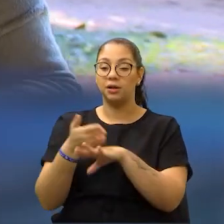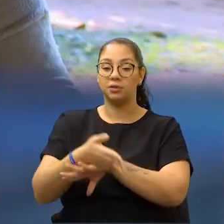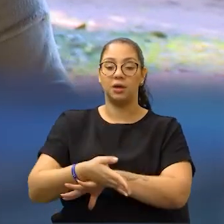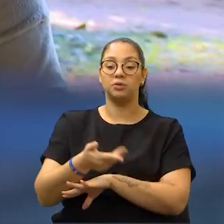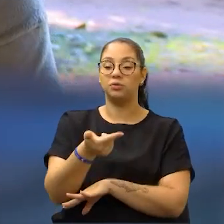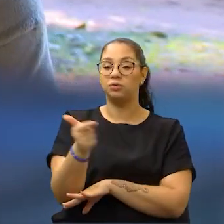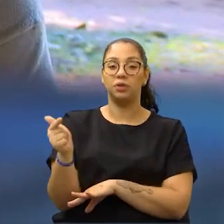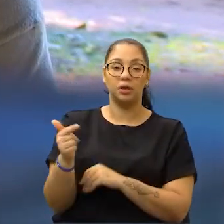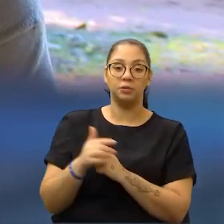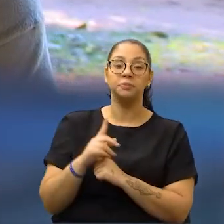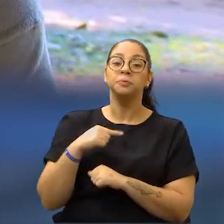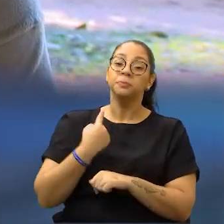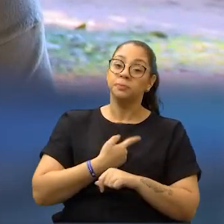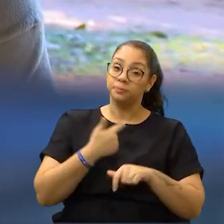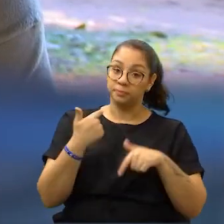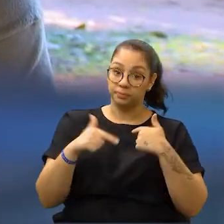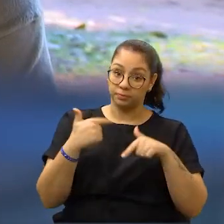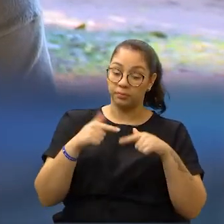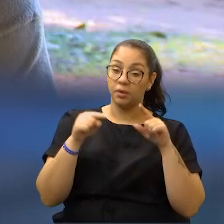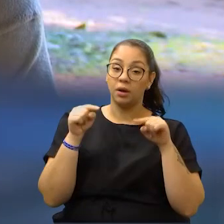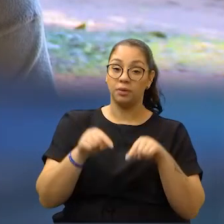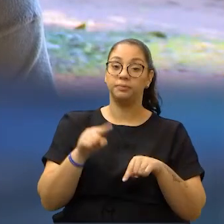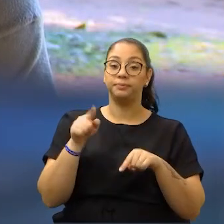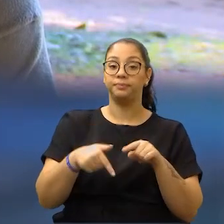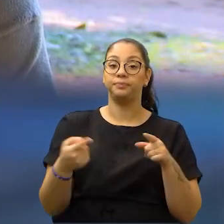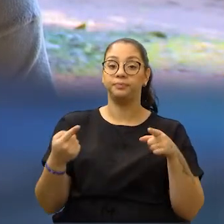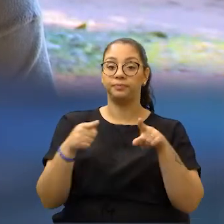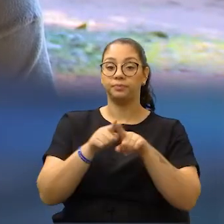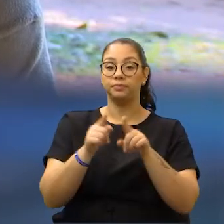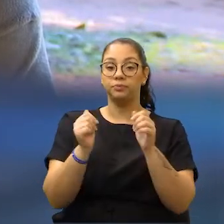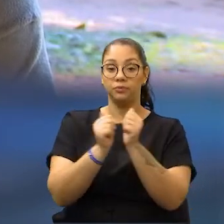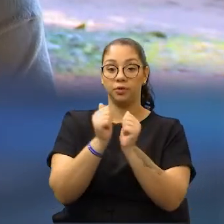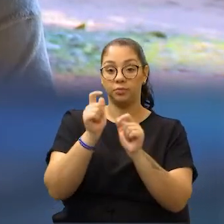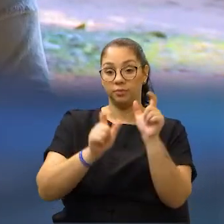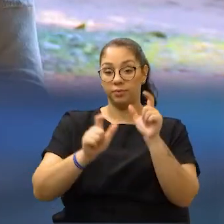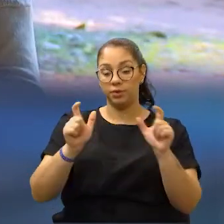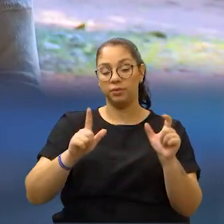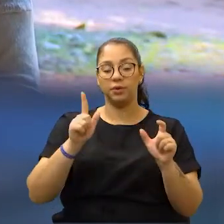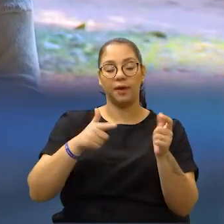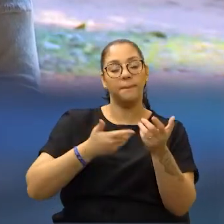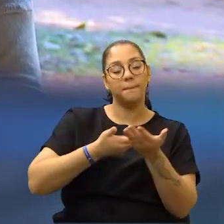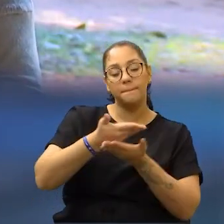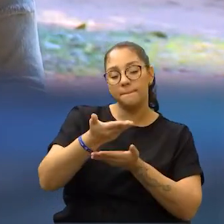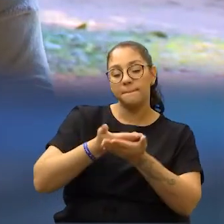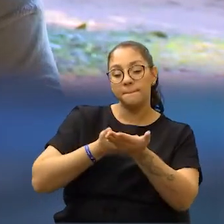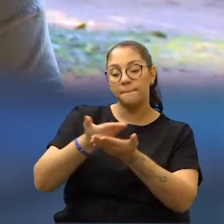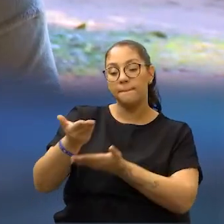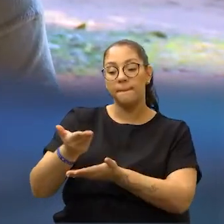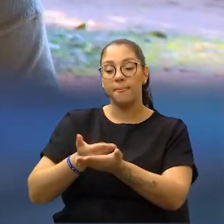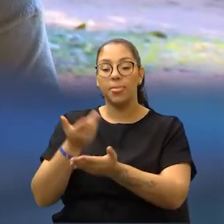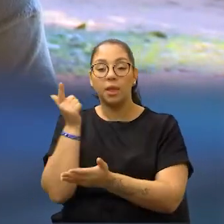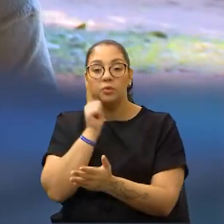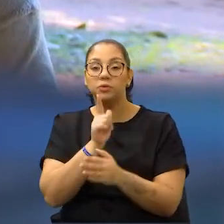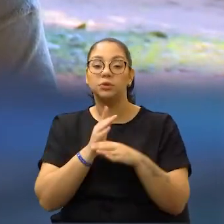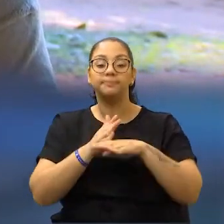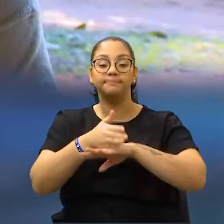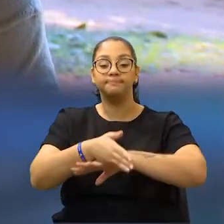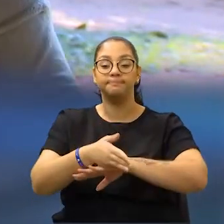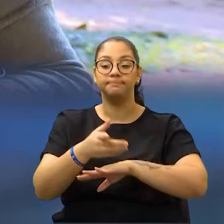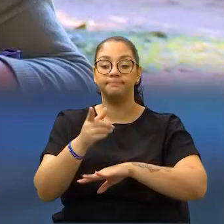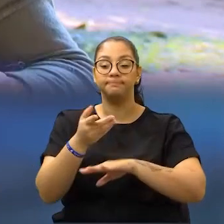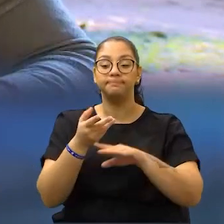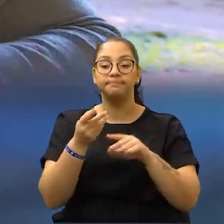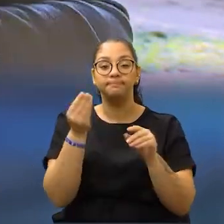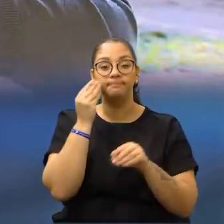falta de acesso mesmo que essas famílias têm vivido. E o nosso trabalho é esse, né? Nosso trabalho é estar ao lado dessas pessoas, escutá-las para